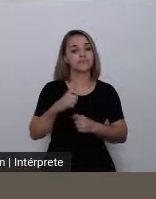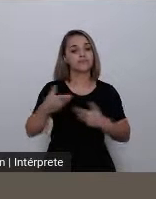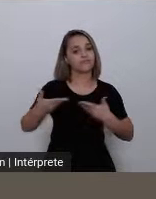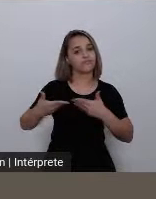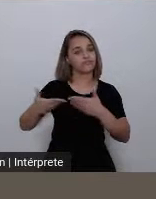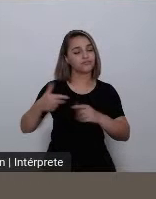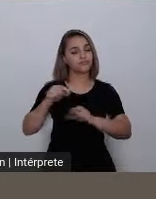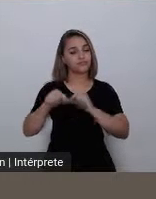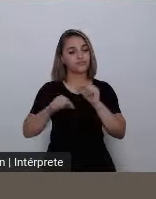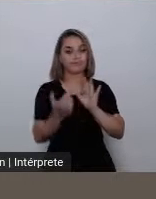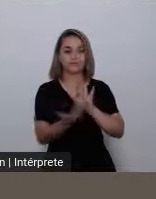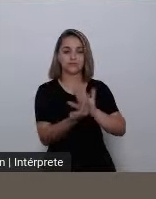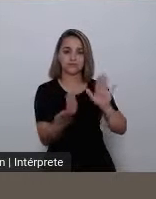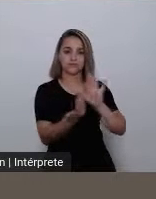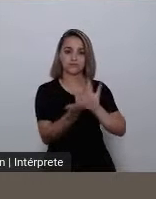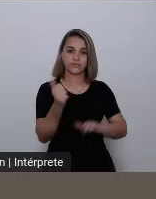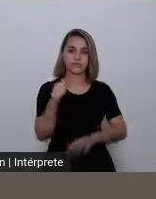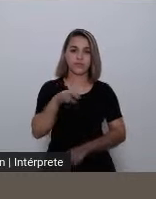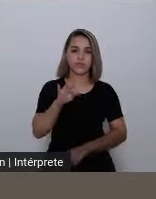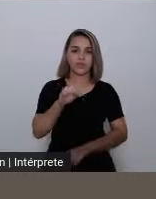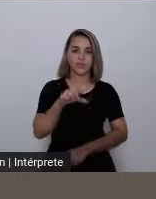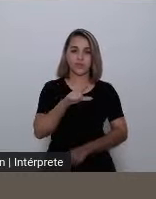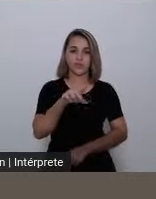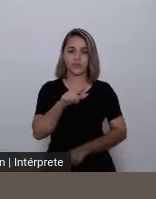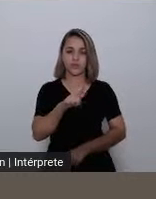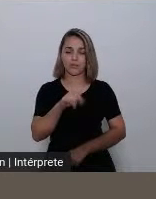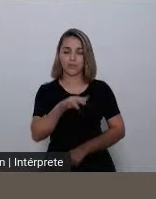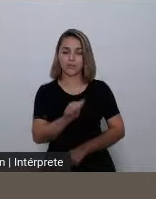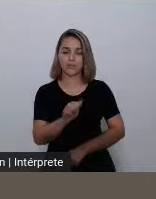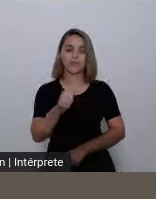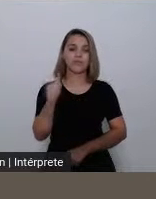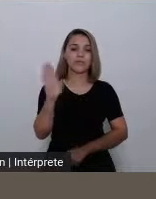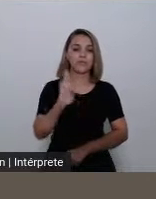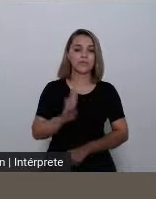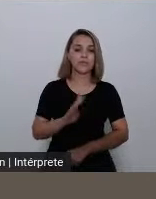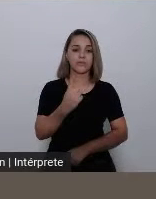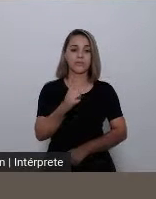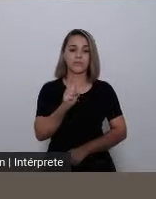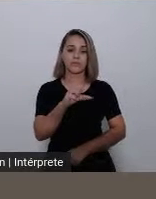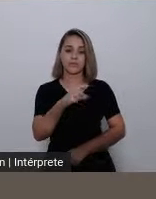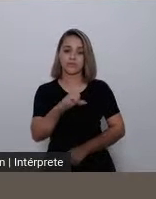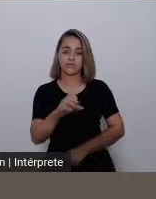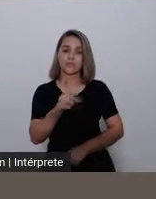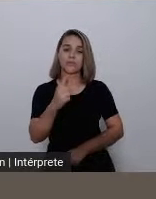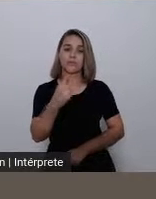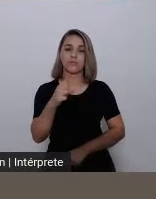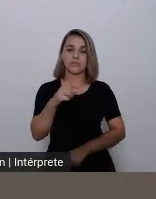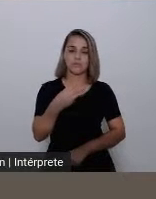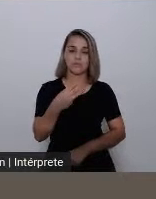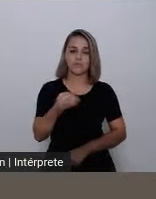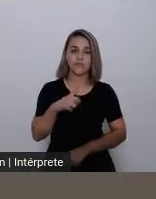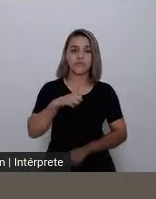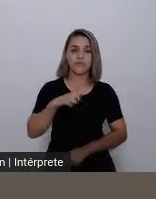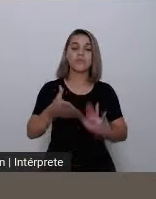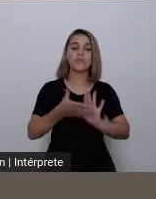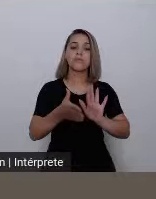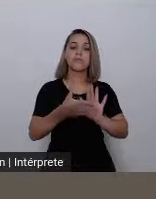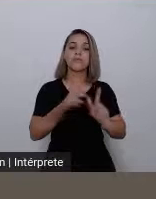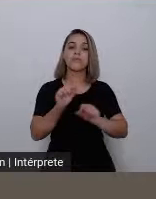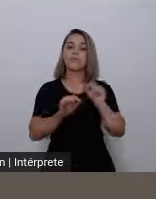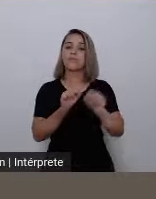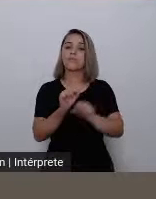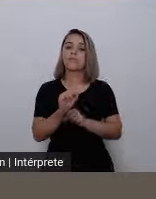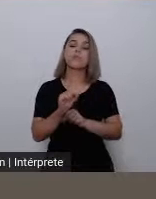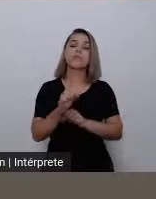livro Antologia Brasil, 1890-1930, Pensamento Crítico em Fotografia, lançado em 2013. Proposto como recurso didático, antes de